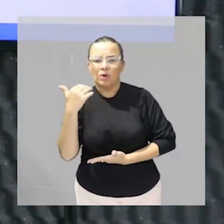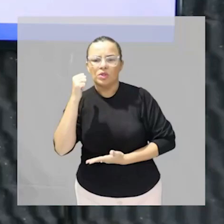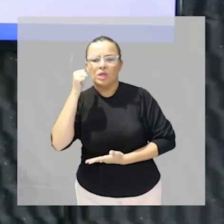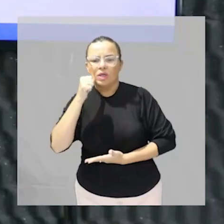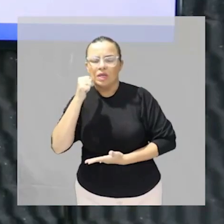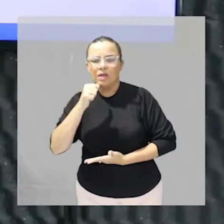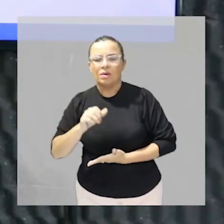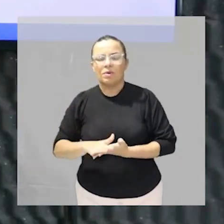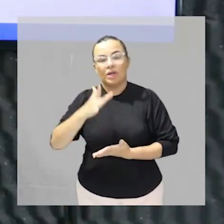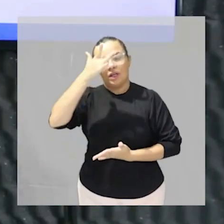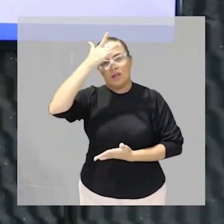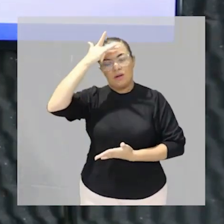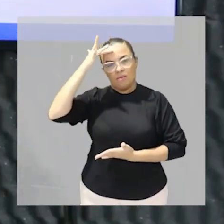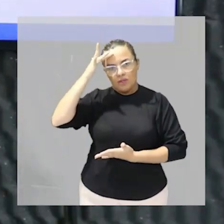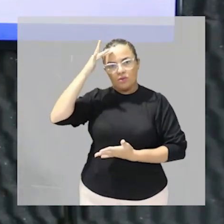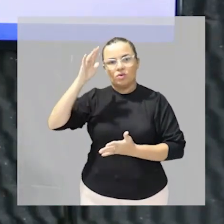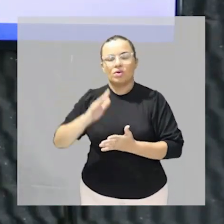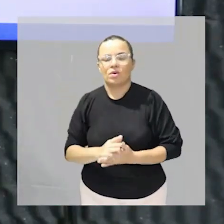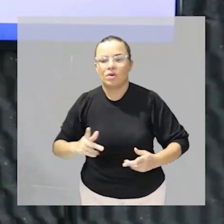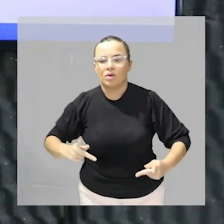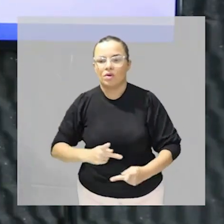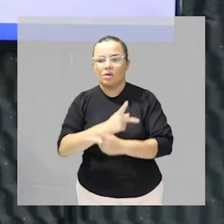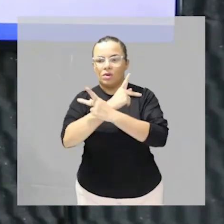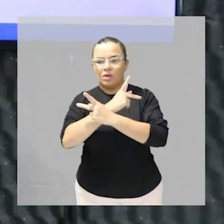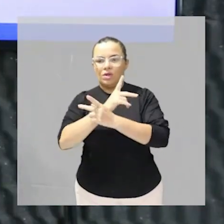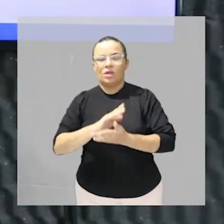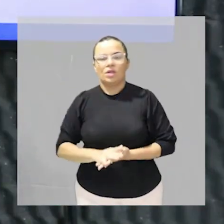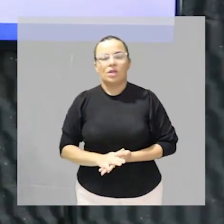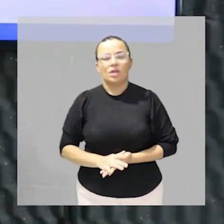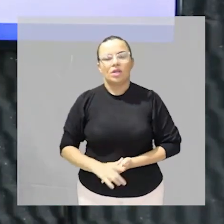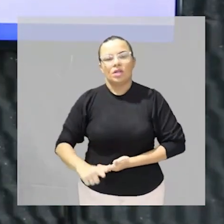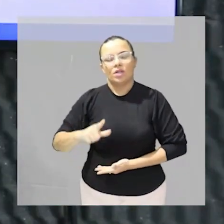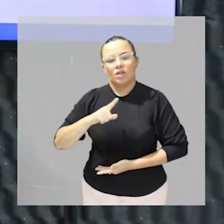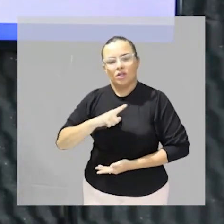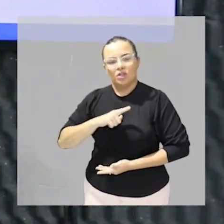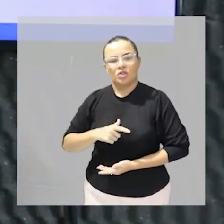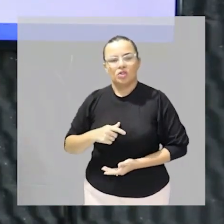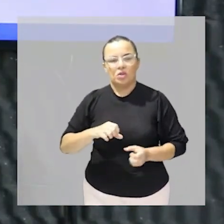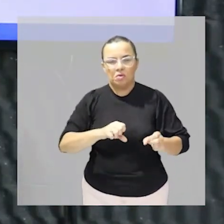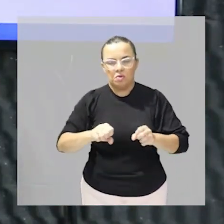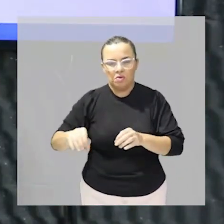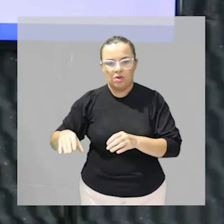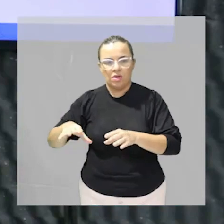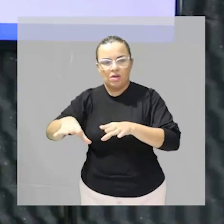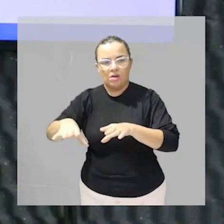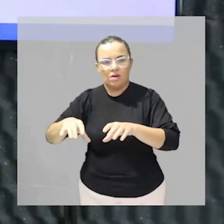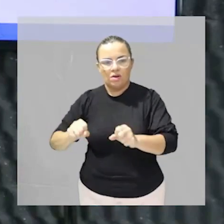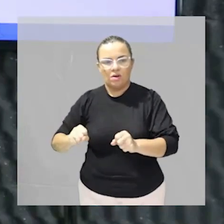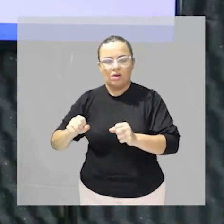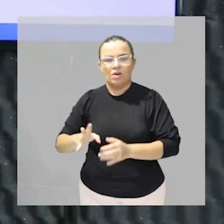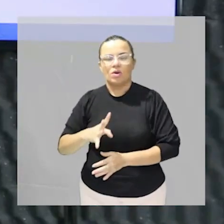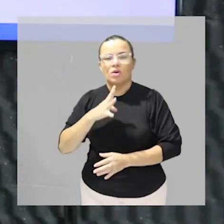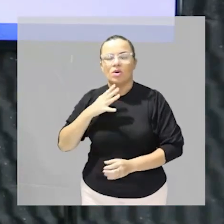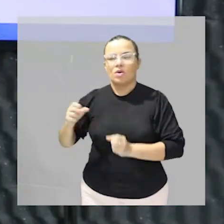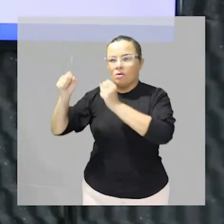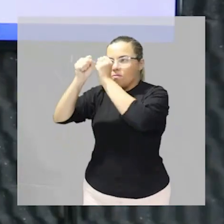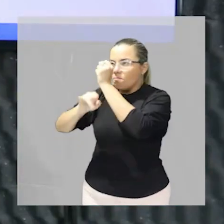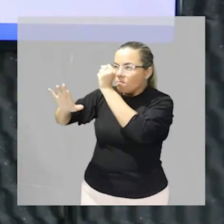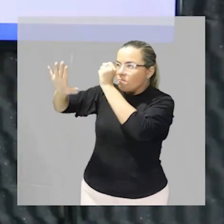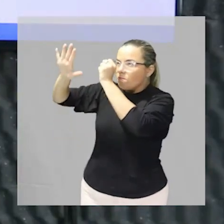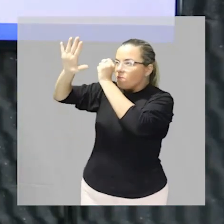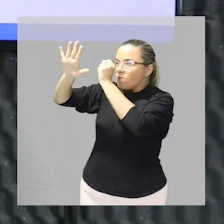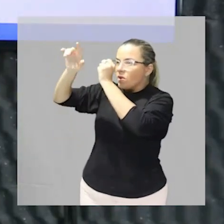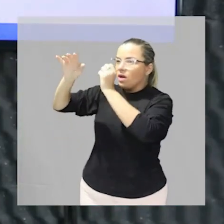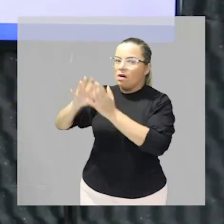porque também ela possui elevado nível de conhecimento em astronomia, o que assustava os cristãos